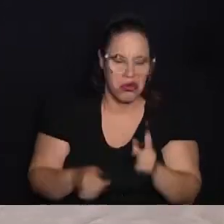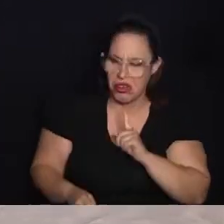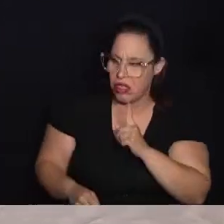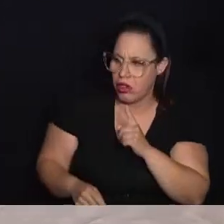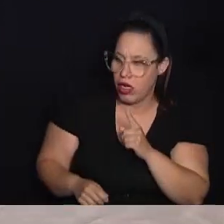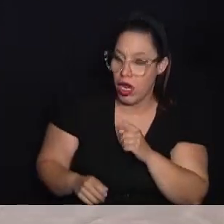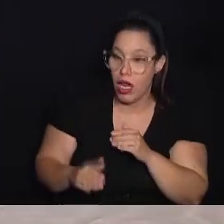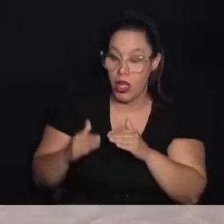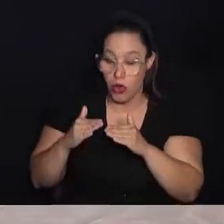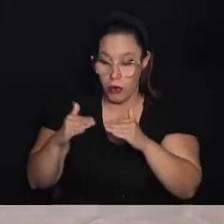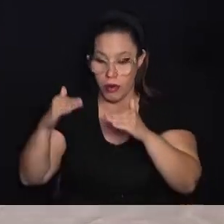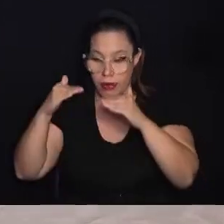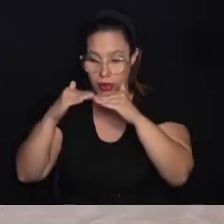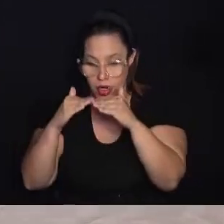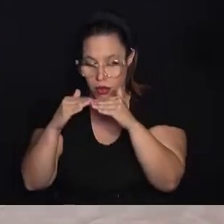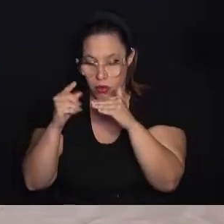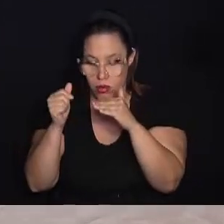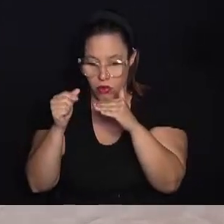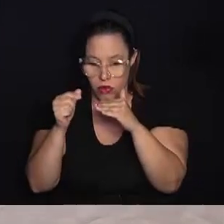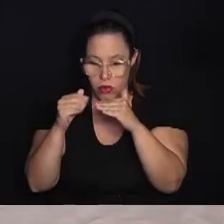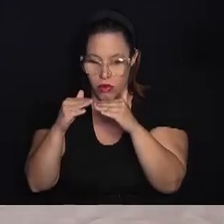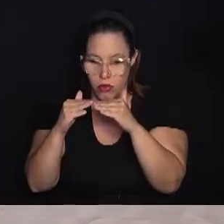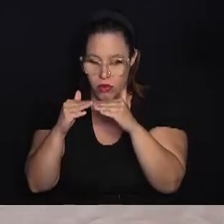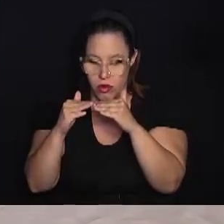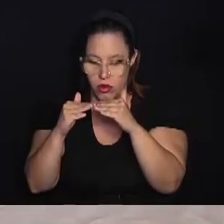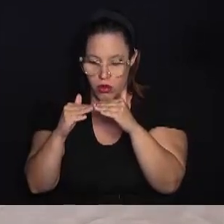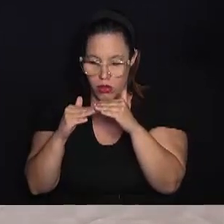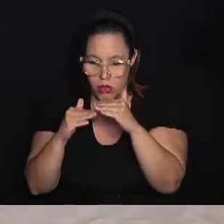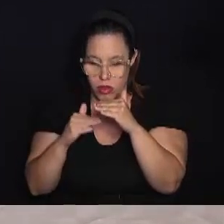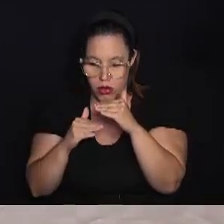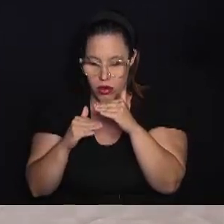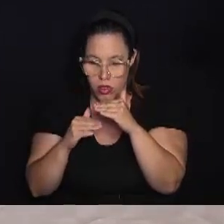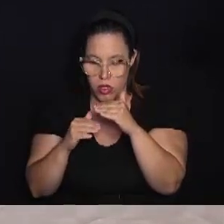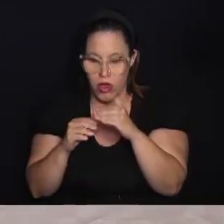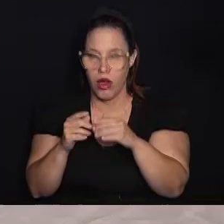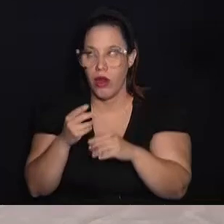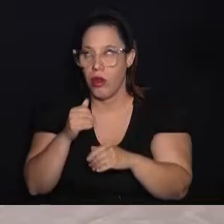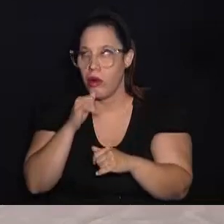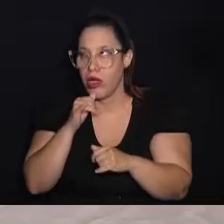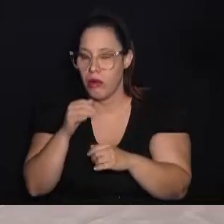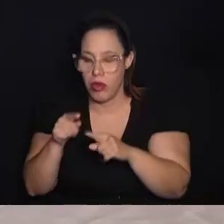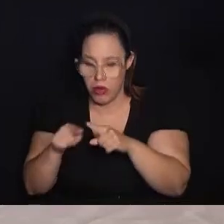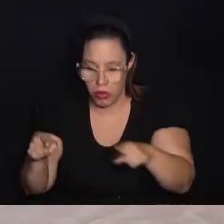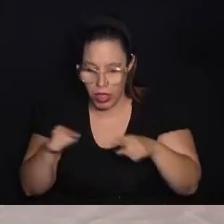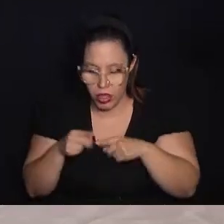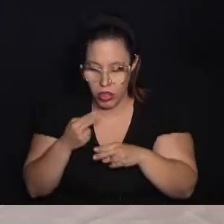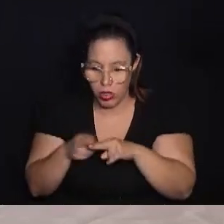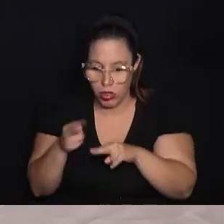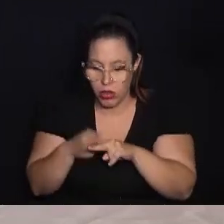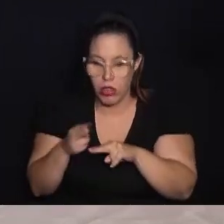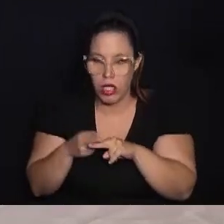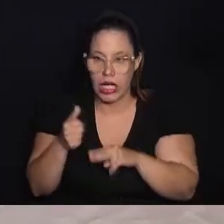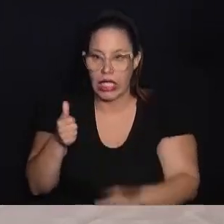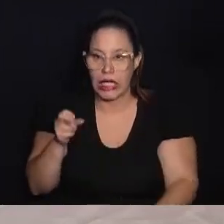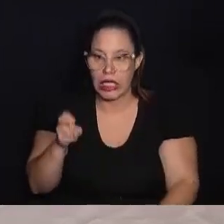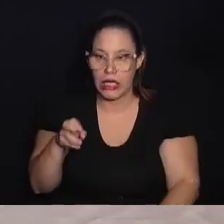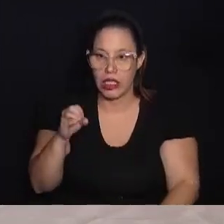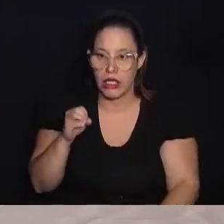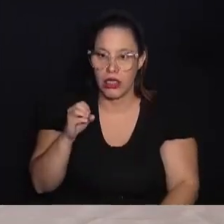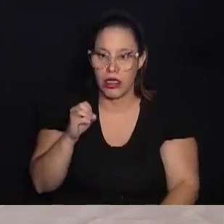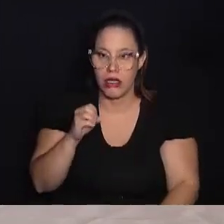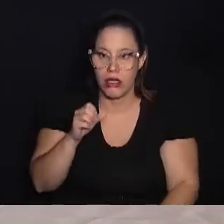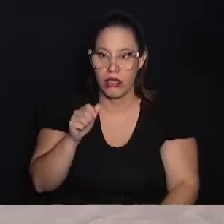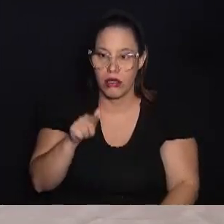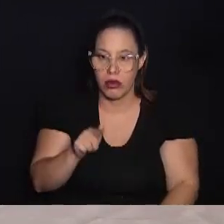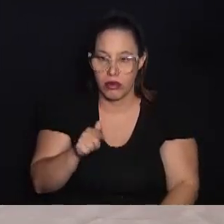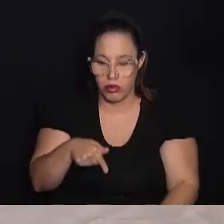que eu diminuo a quantidade do produto. Então você tem lá uma caixa de chocolate que antes era com 500 gramas, aí depois baixou para